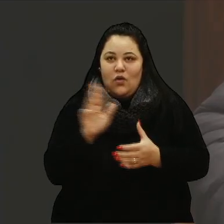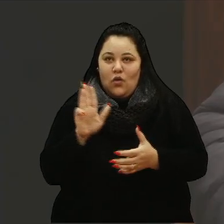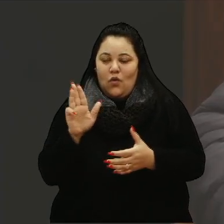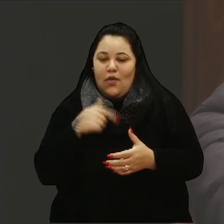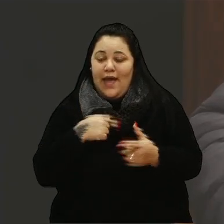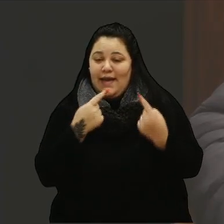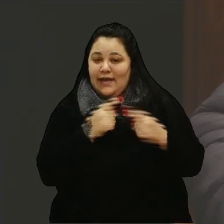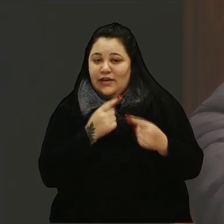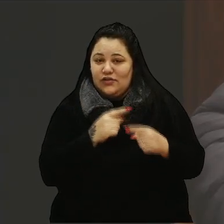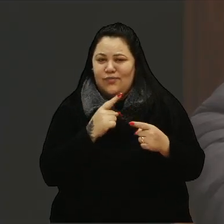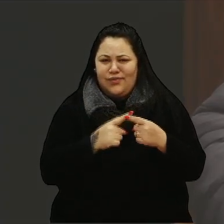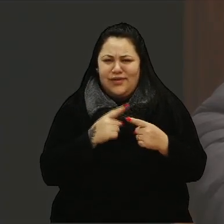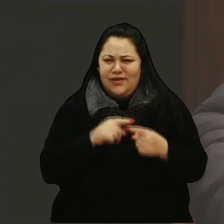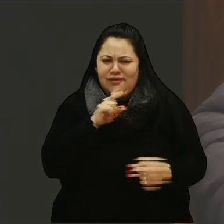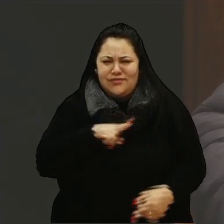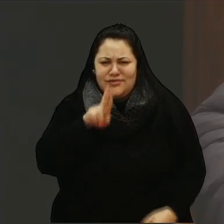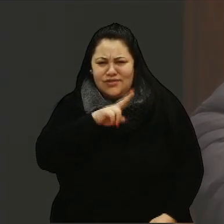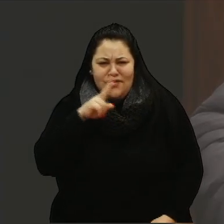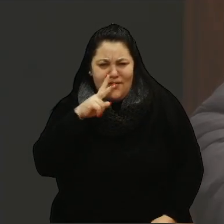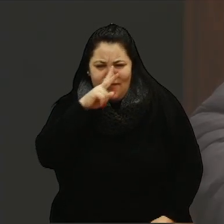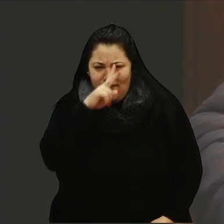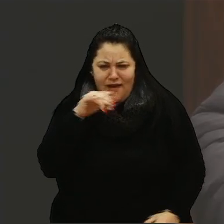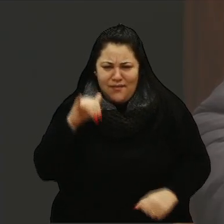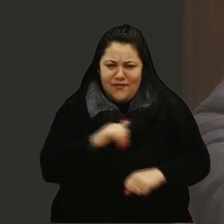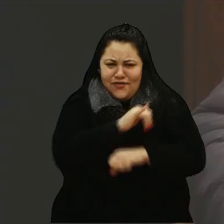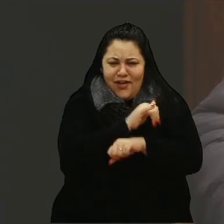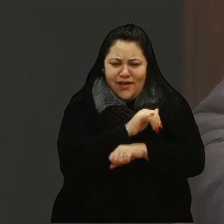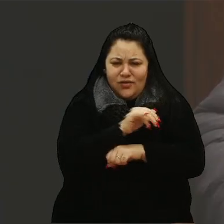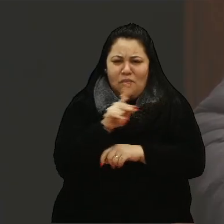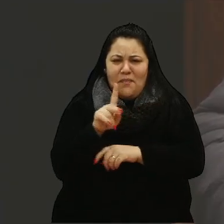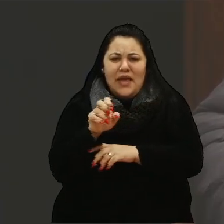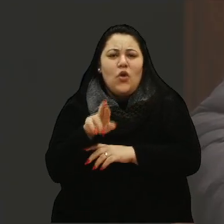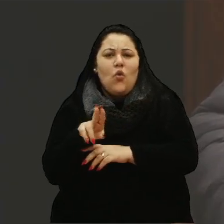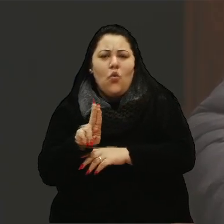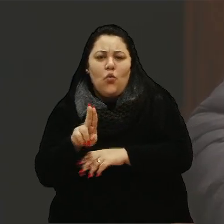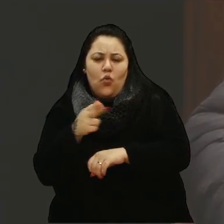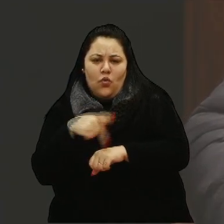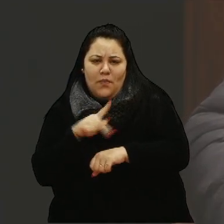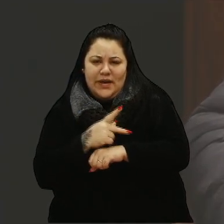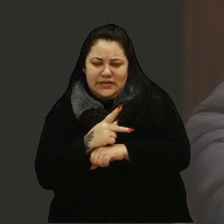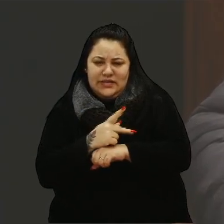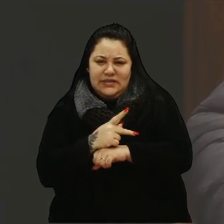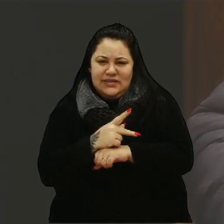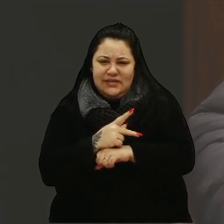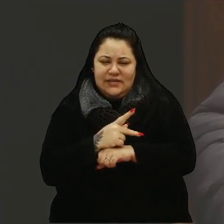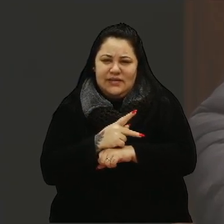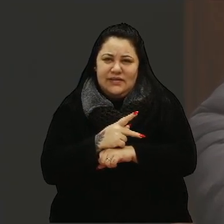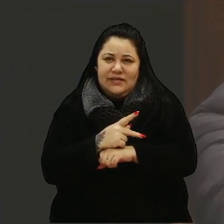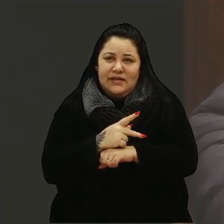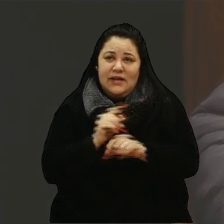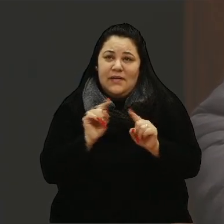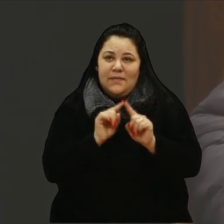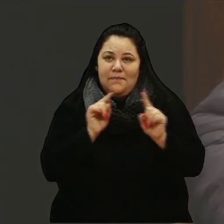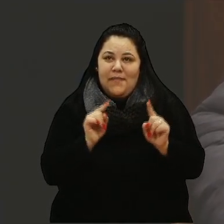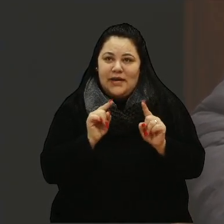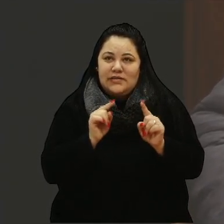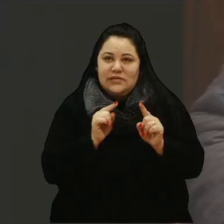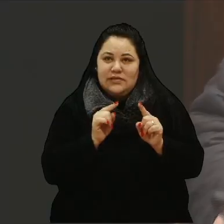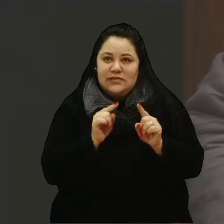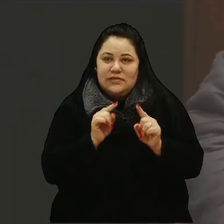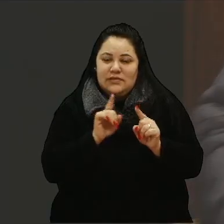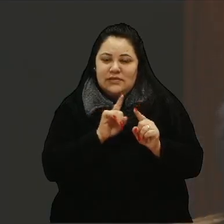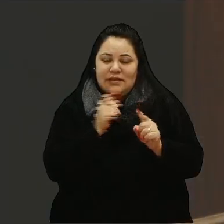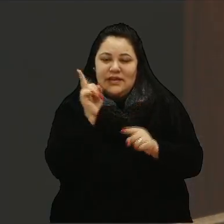após usar a Força Aérea Brasileira para trazer a ex-primeira-dama do Peru, mas negar translado à jovem morta na Indonésia. Todos nós